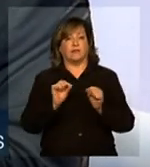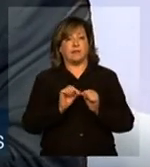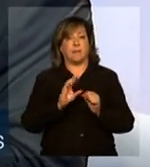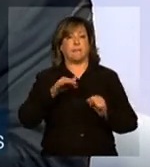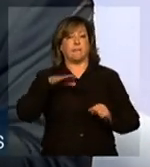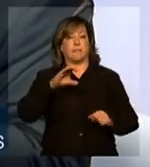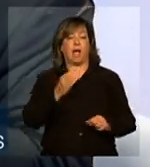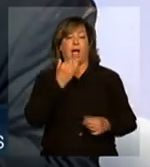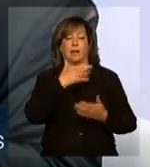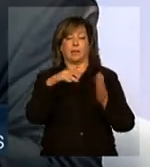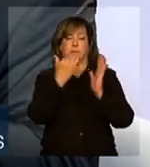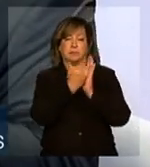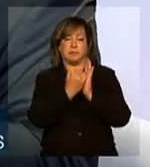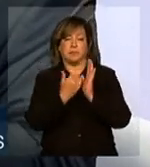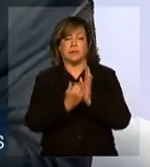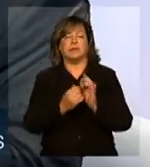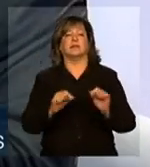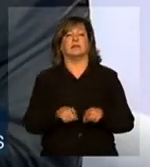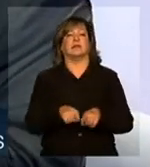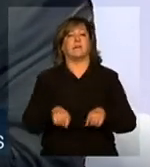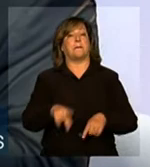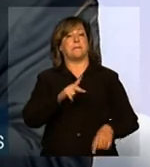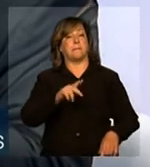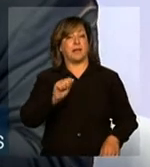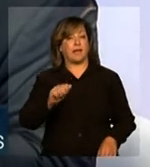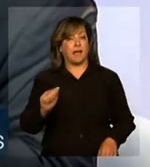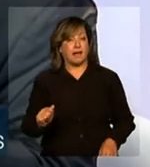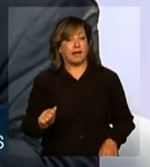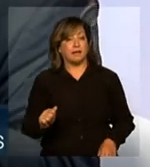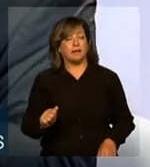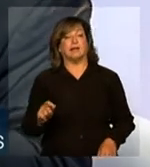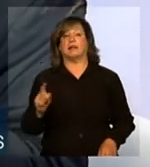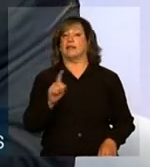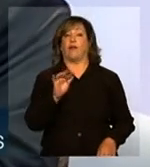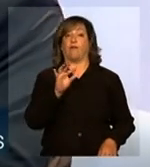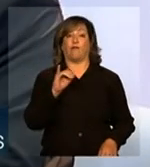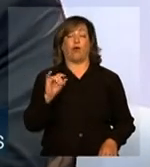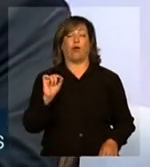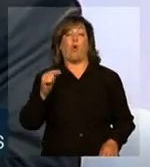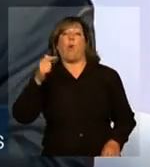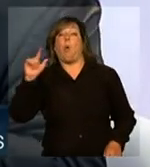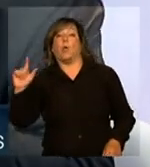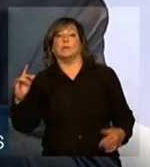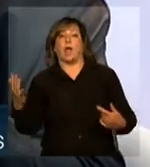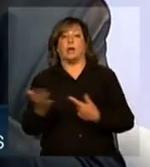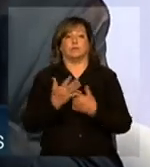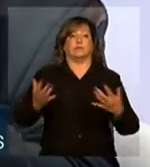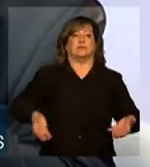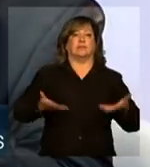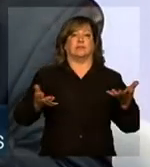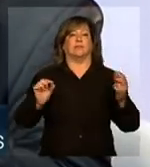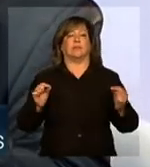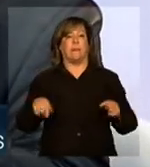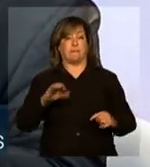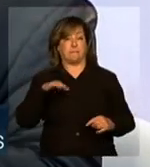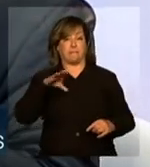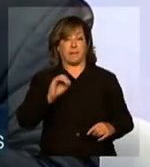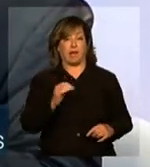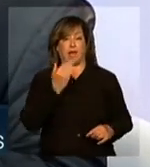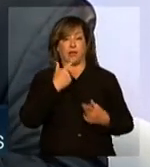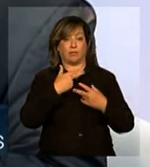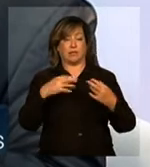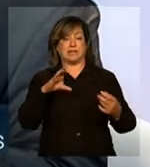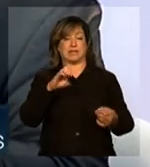de alimentos em função do PAA. Não foi outra motivação que trouxe o nosso banco de alimentos lá